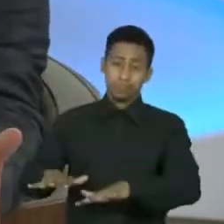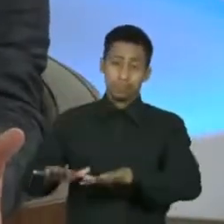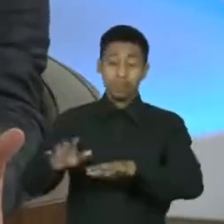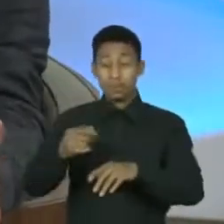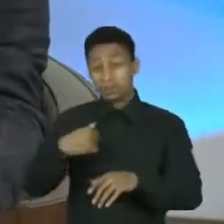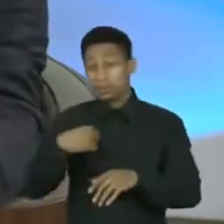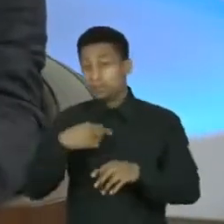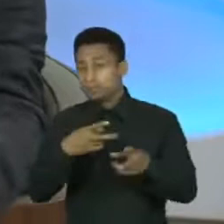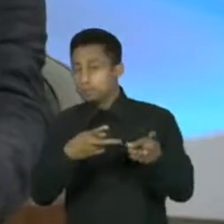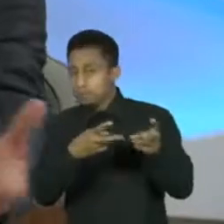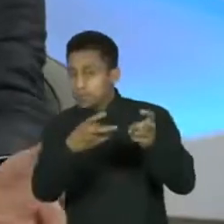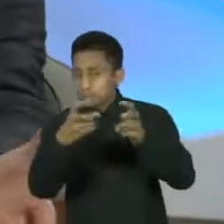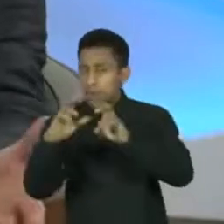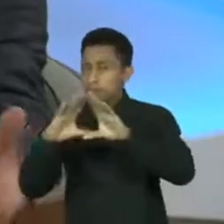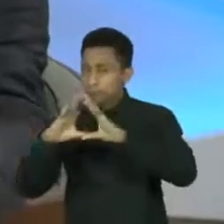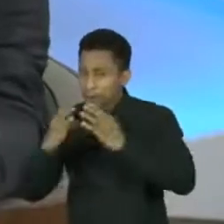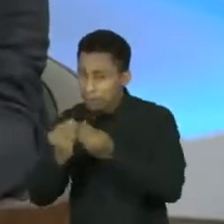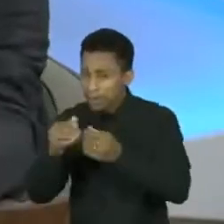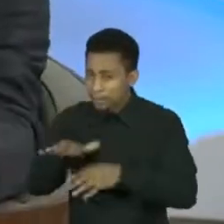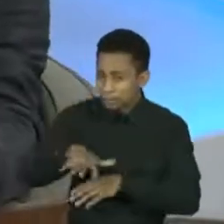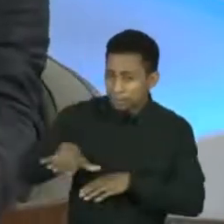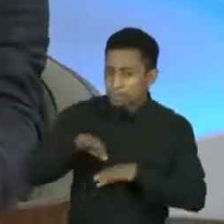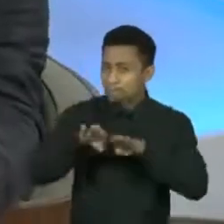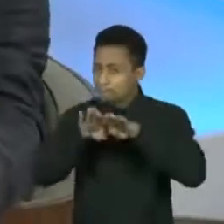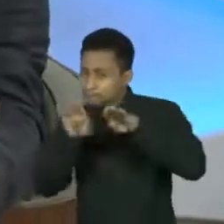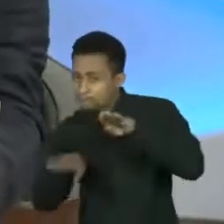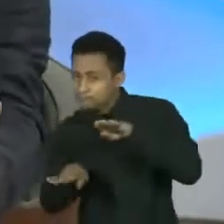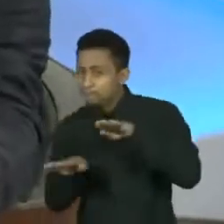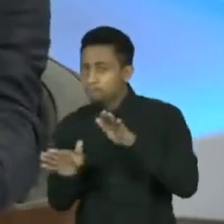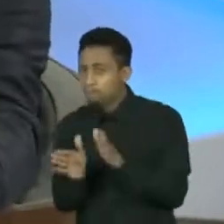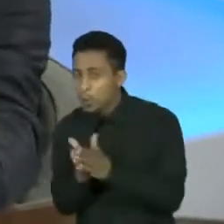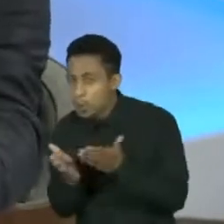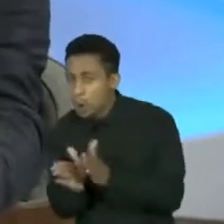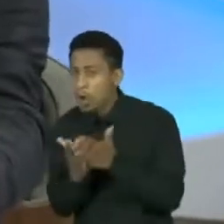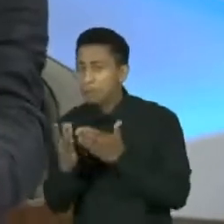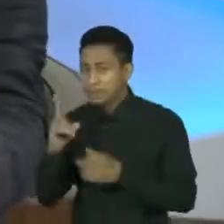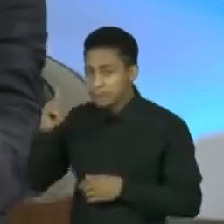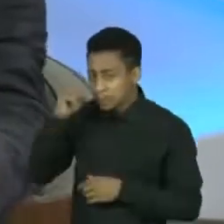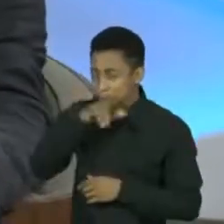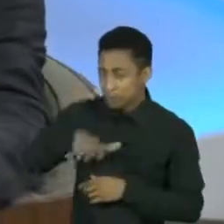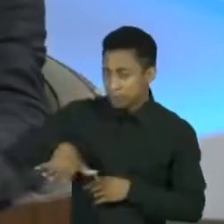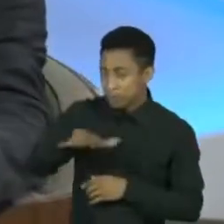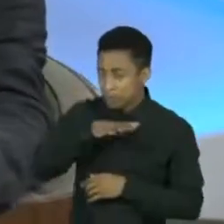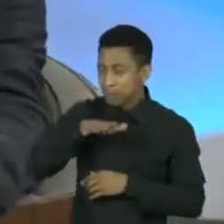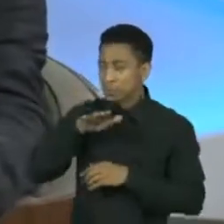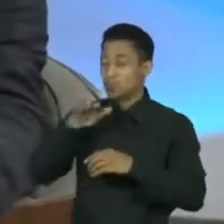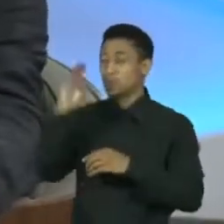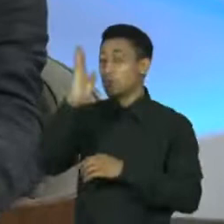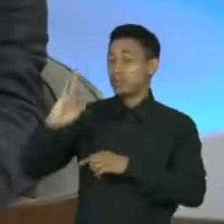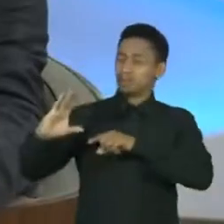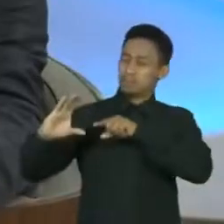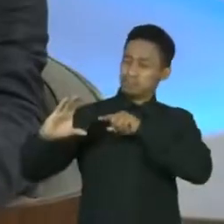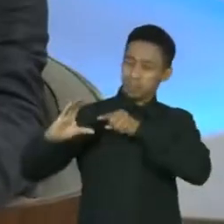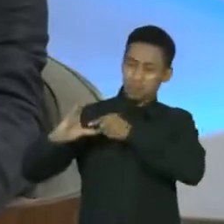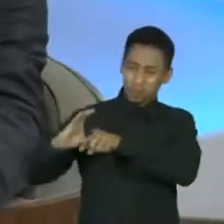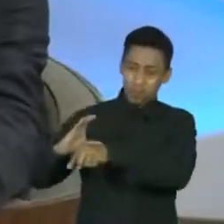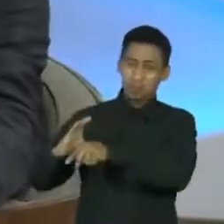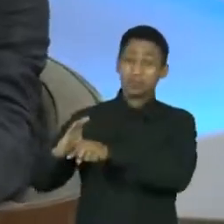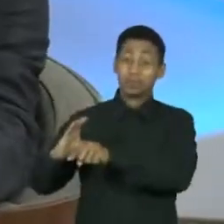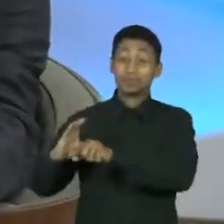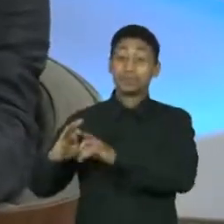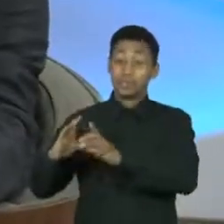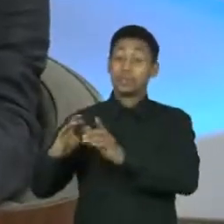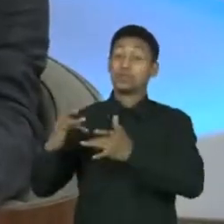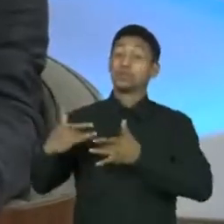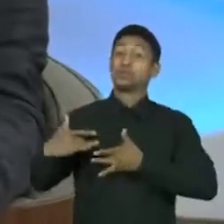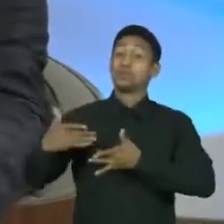que vivem nessa situação de vulnerabilidade neste Brasil profundo onde a solidariedade é um